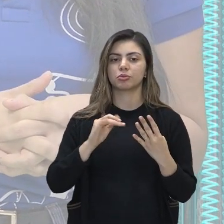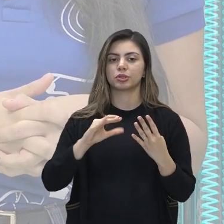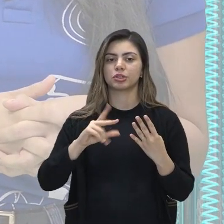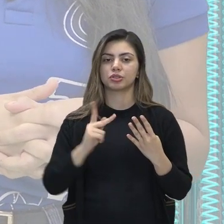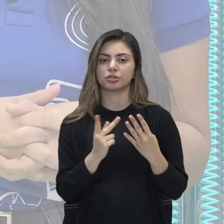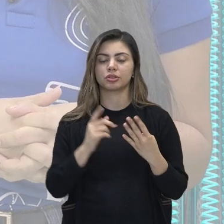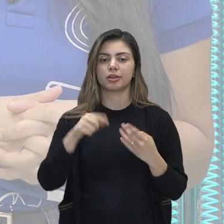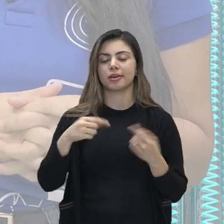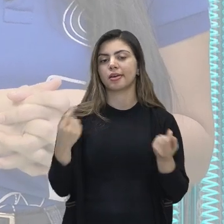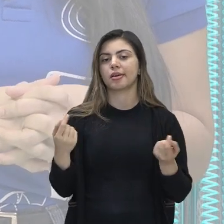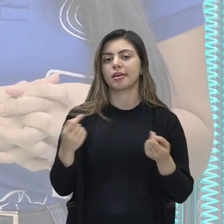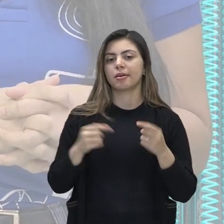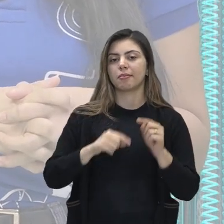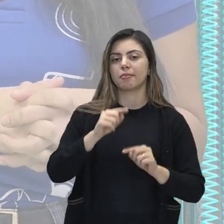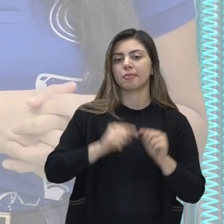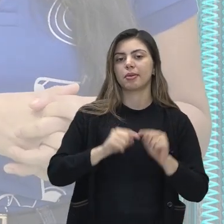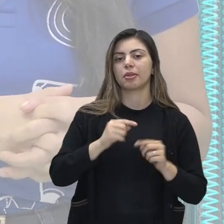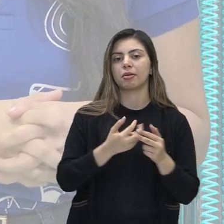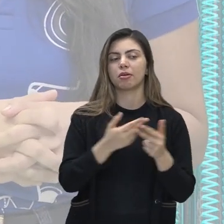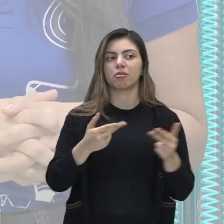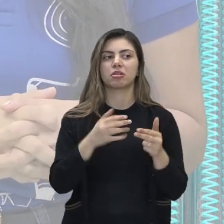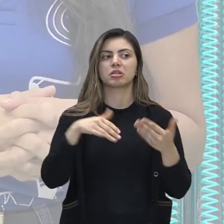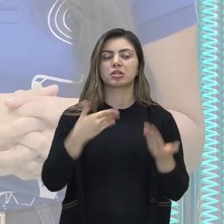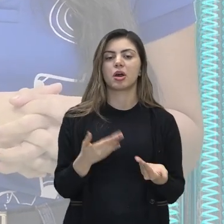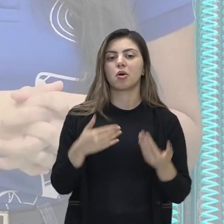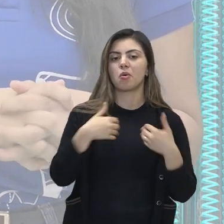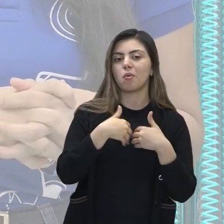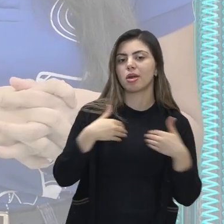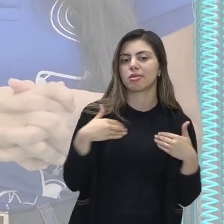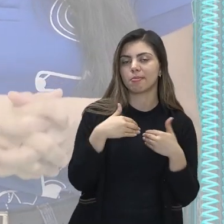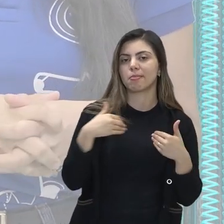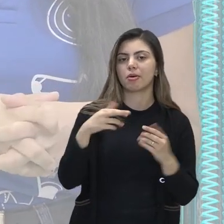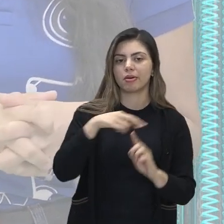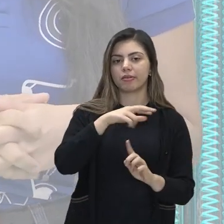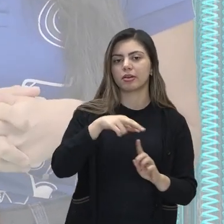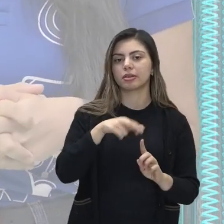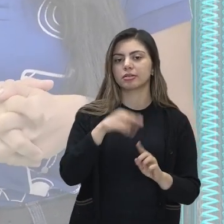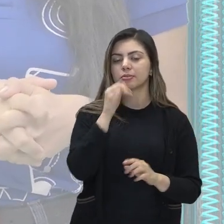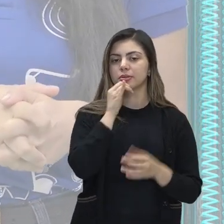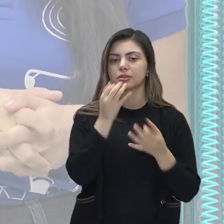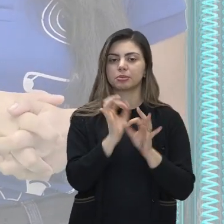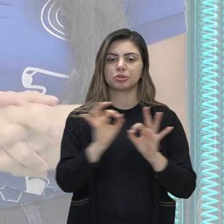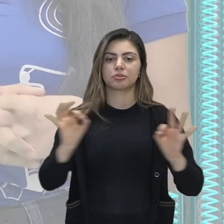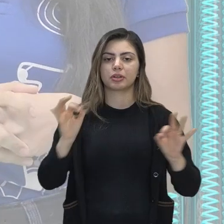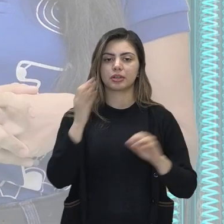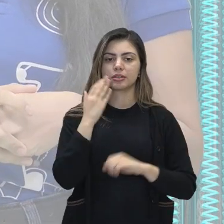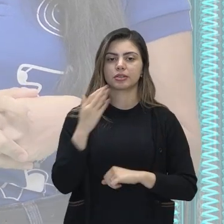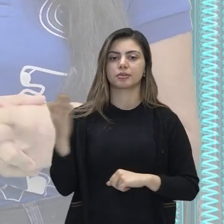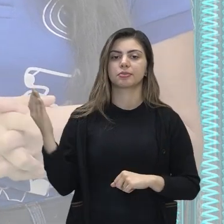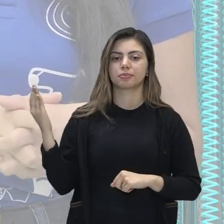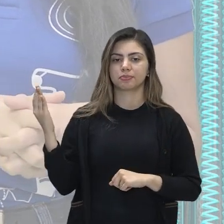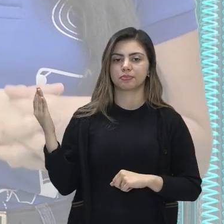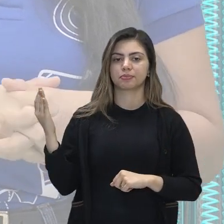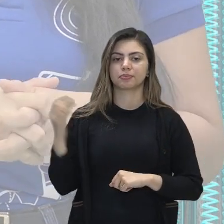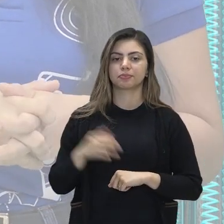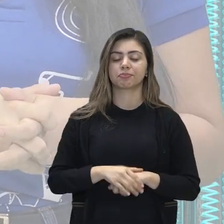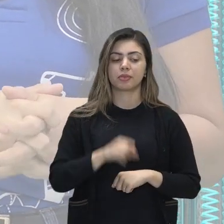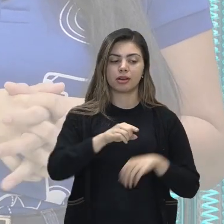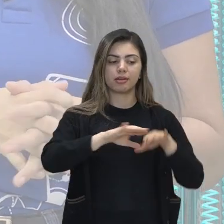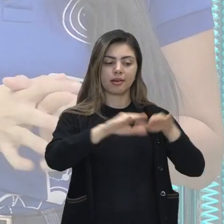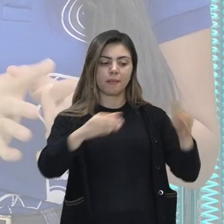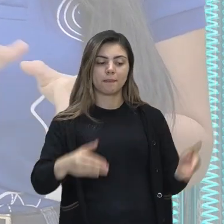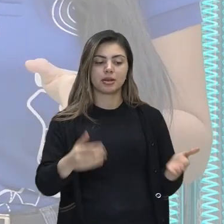coisas ou animais. Exemplo, the book which is on the table is mine. O livro que está na mesa